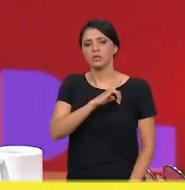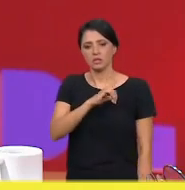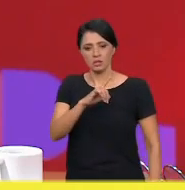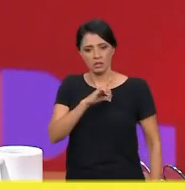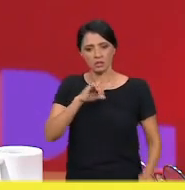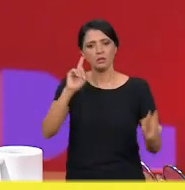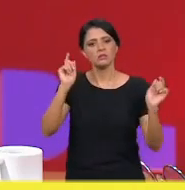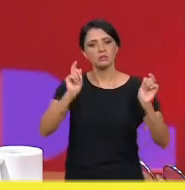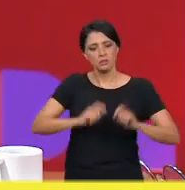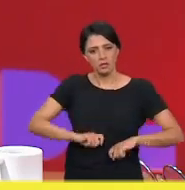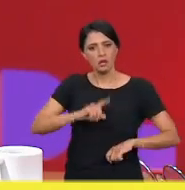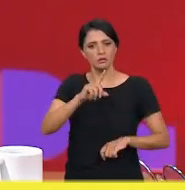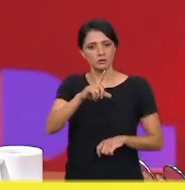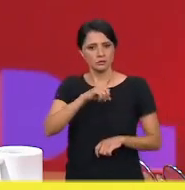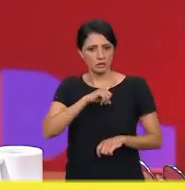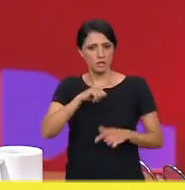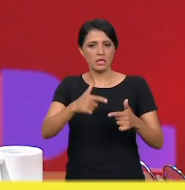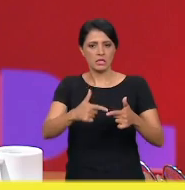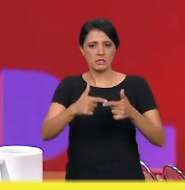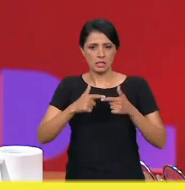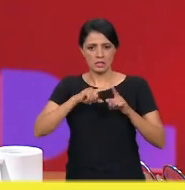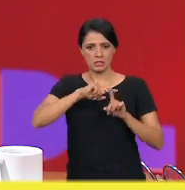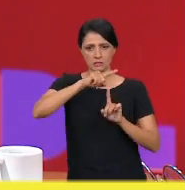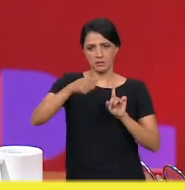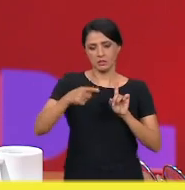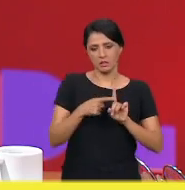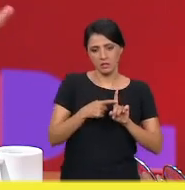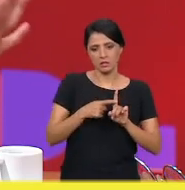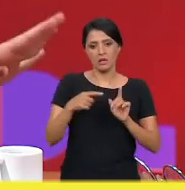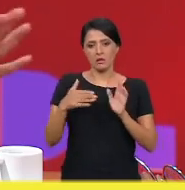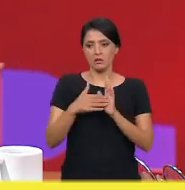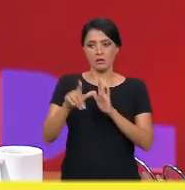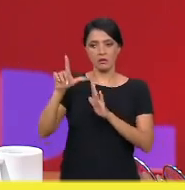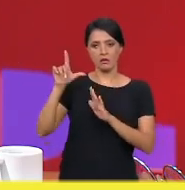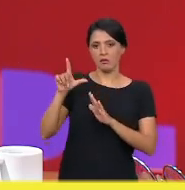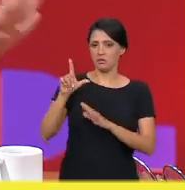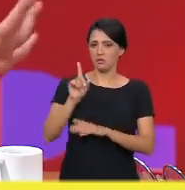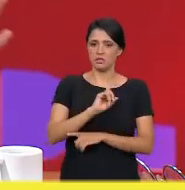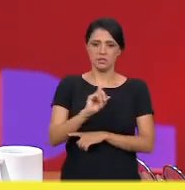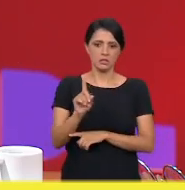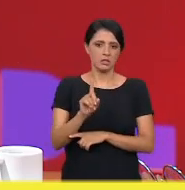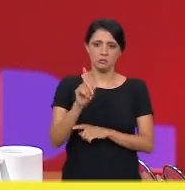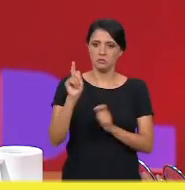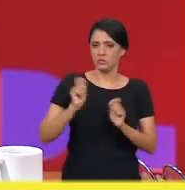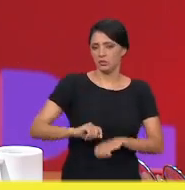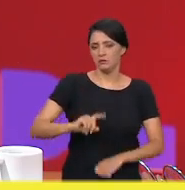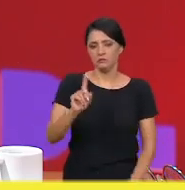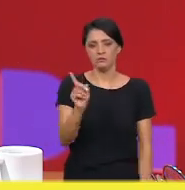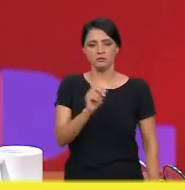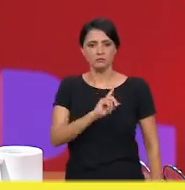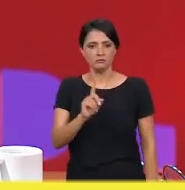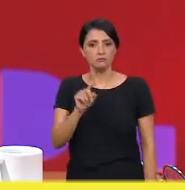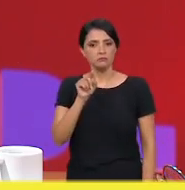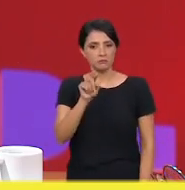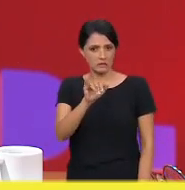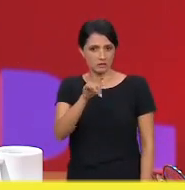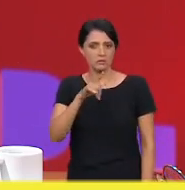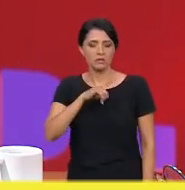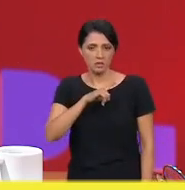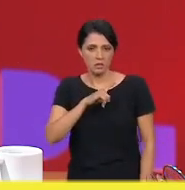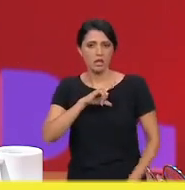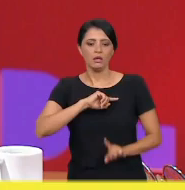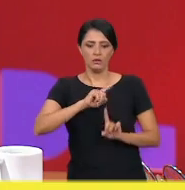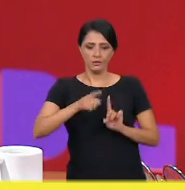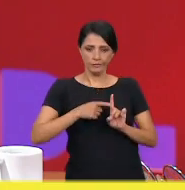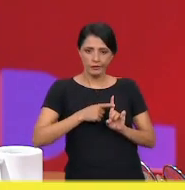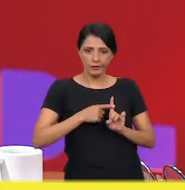tem possibilidade de ter essa licença maternidade, mas até pouco tempo atrás isso não era possível. Se você tivesse um